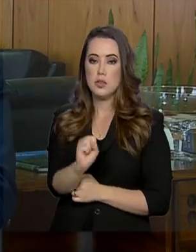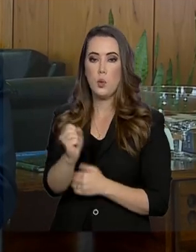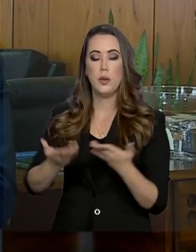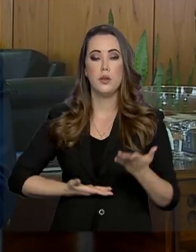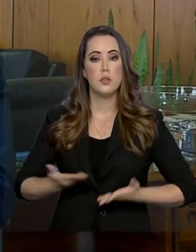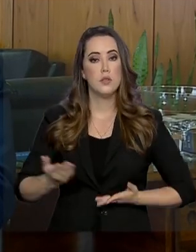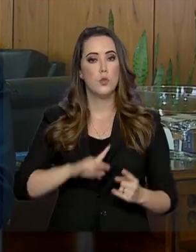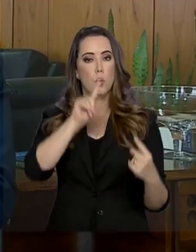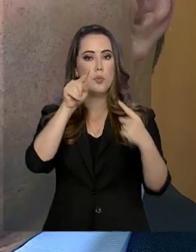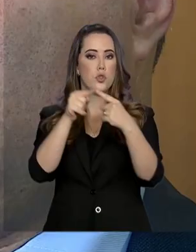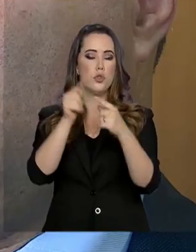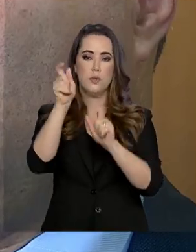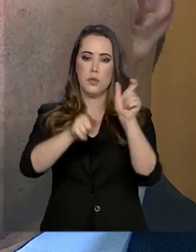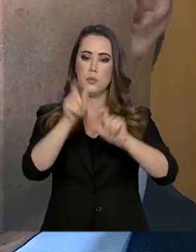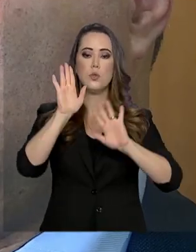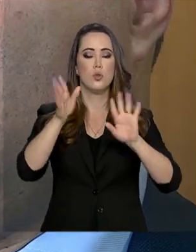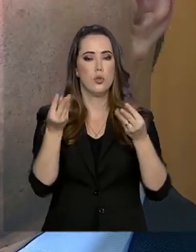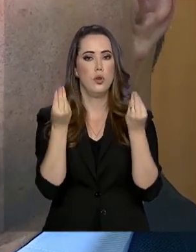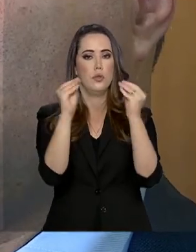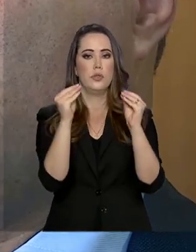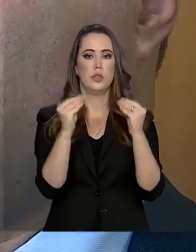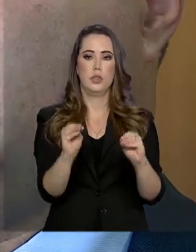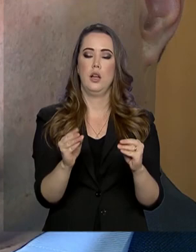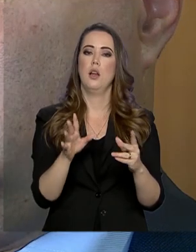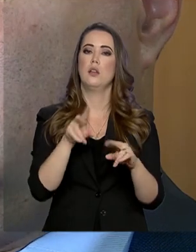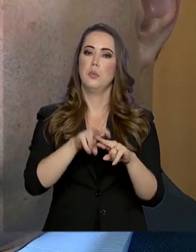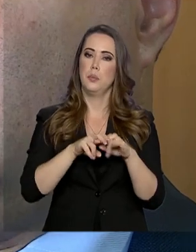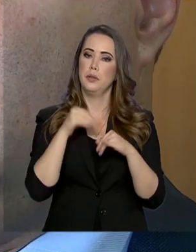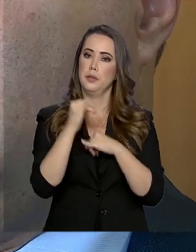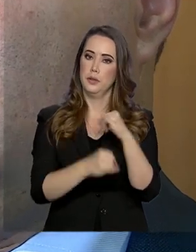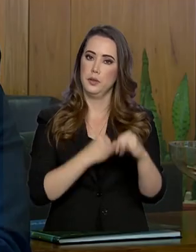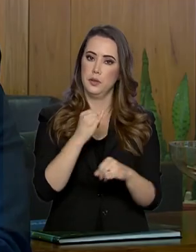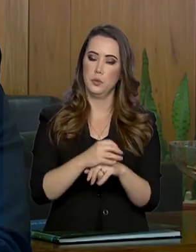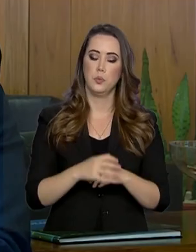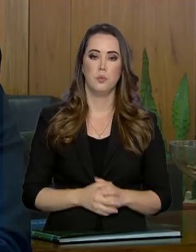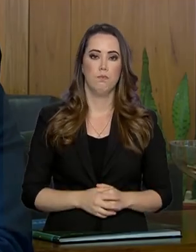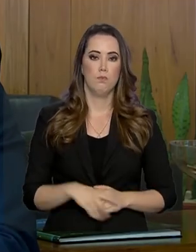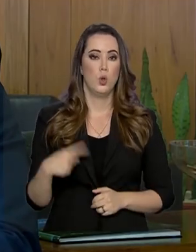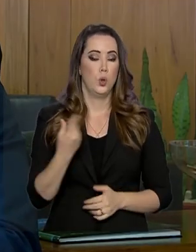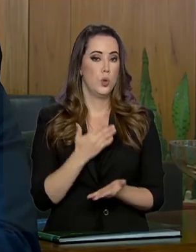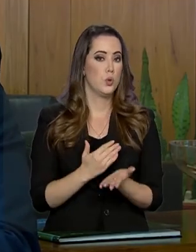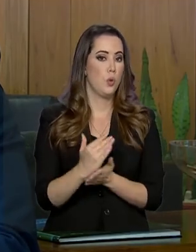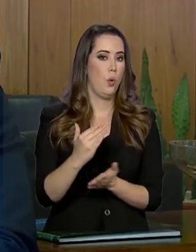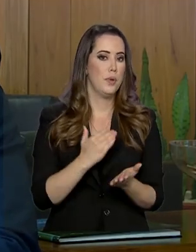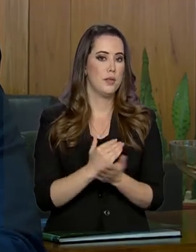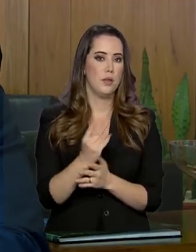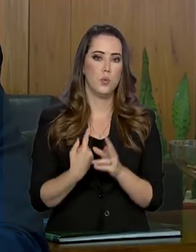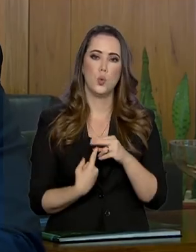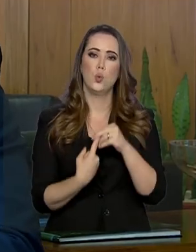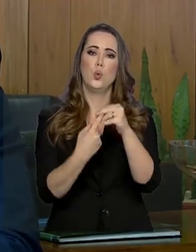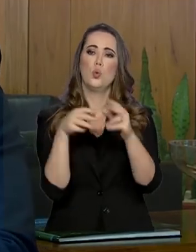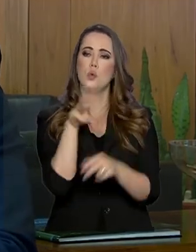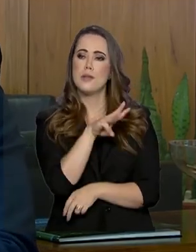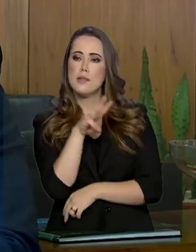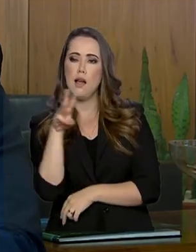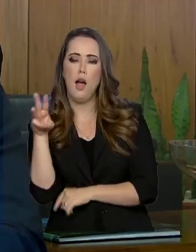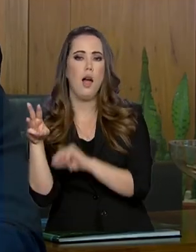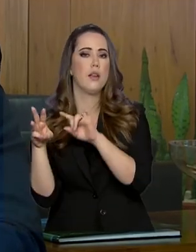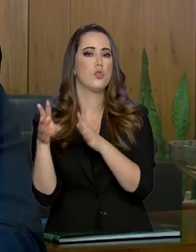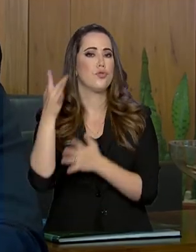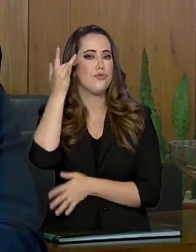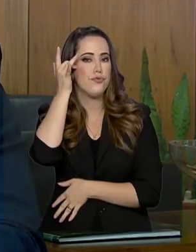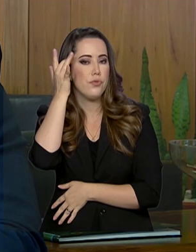voltados ao cidadão já são oferecidos pela internet. Nós começamos a centralizar e facilitar de maneira muito